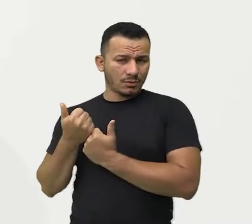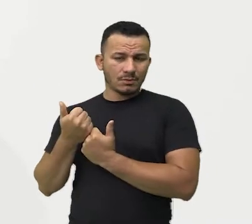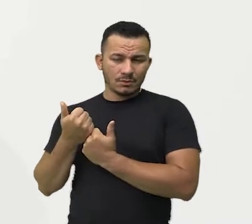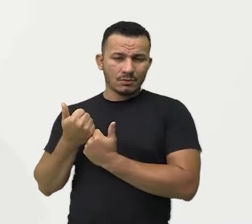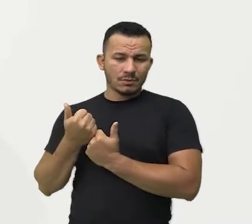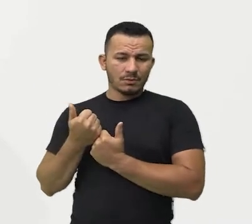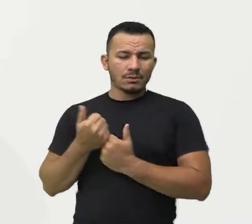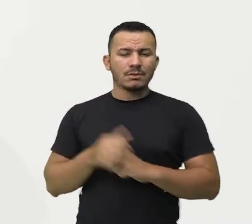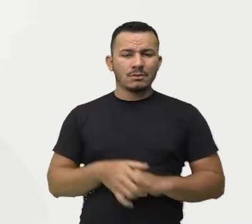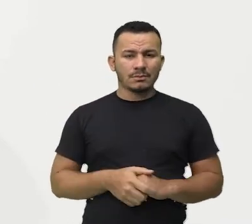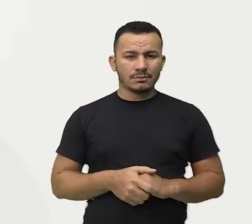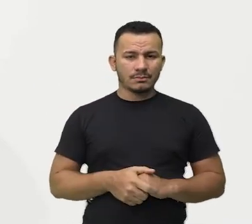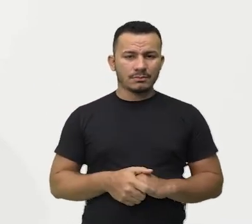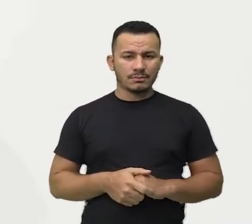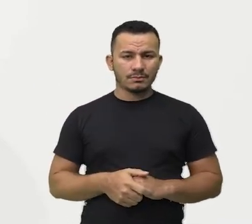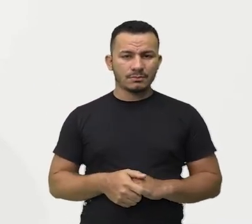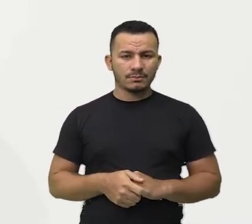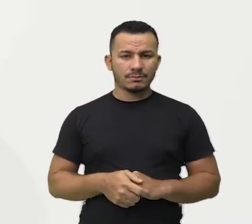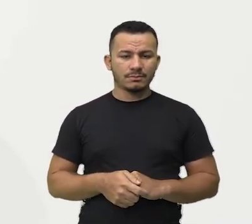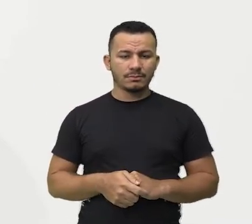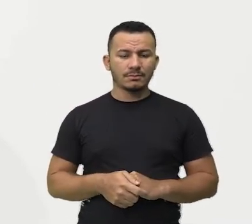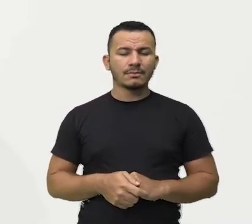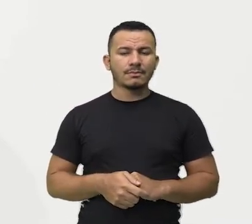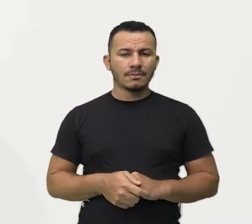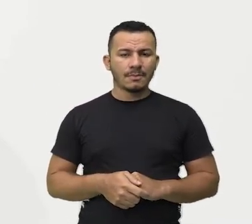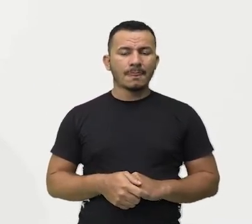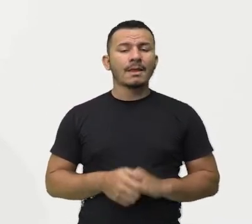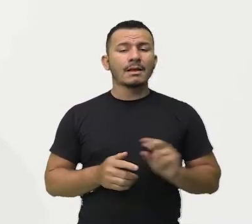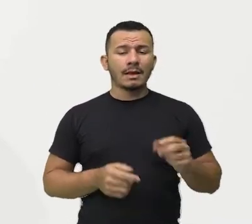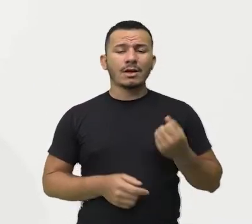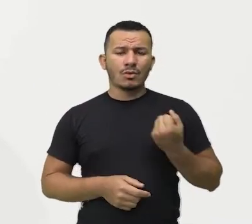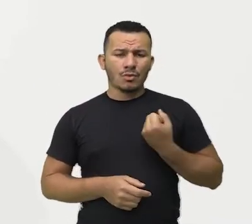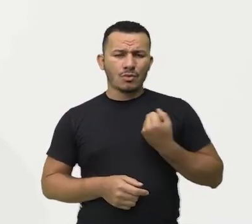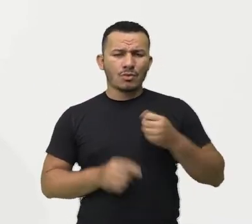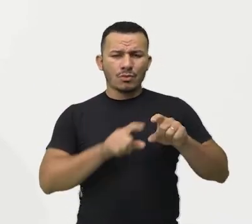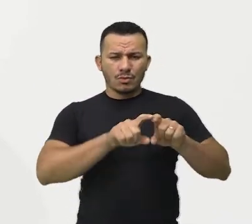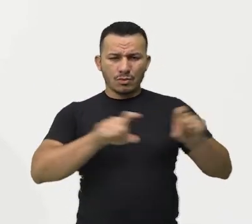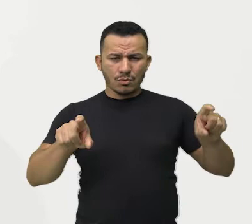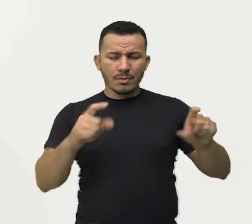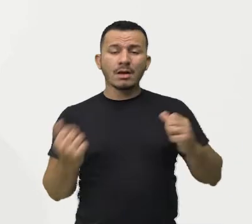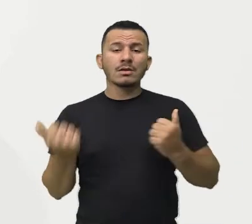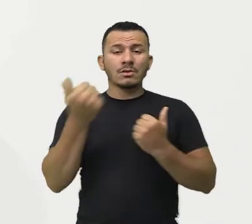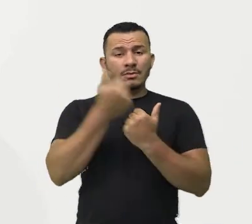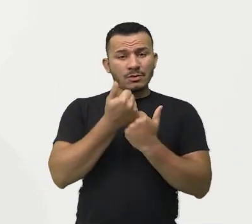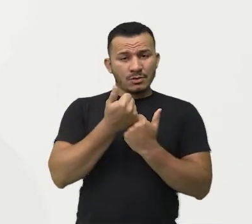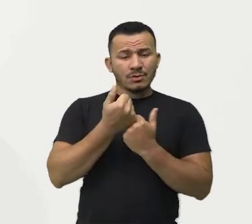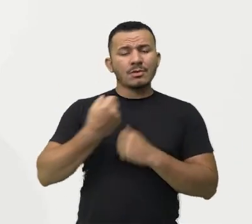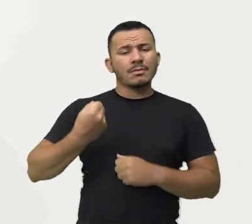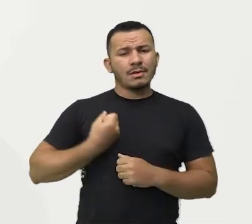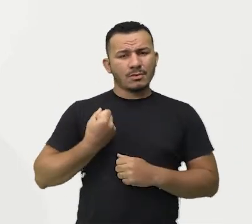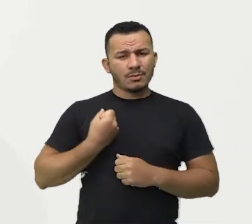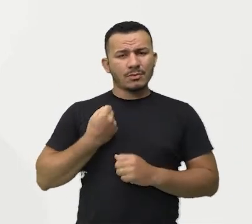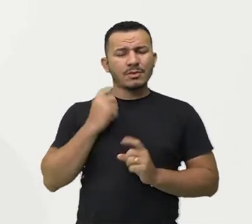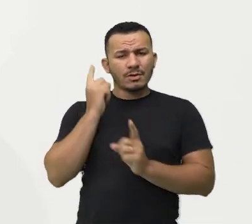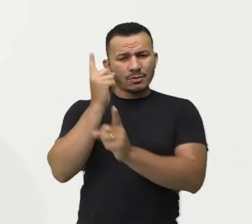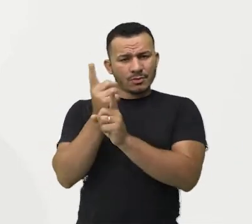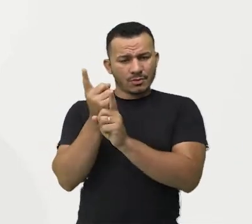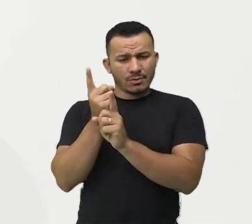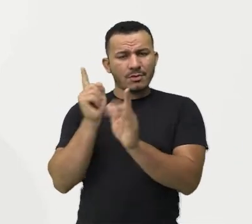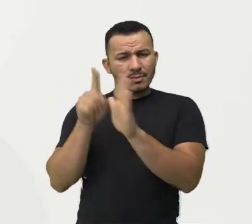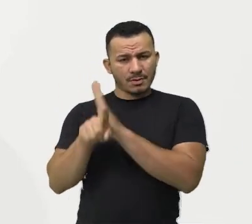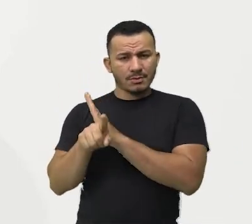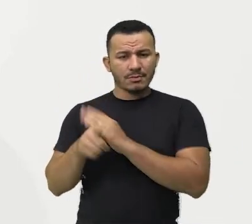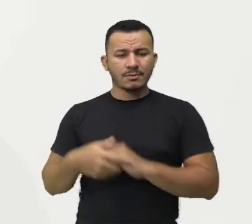agora? Substitui, né? Substitui os valores que a gente tem na equação,